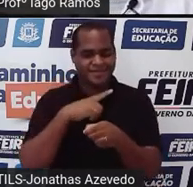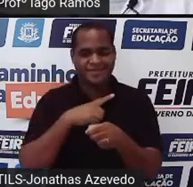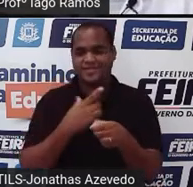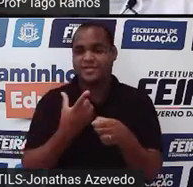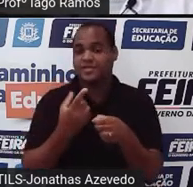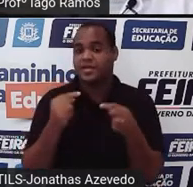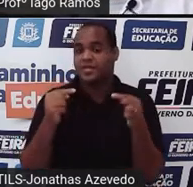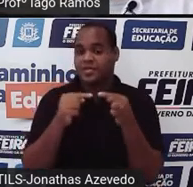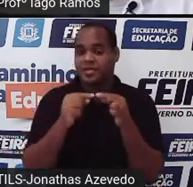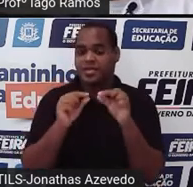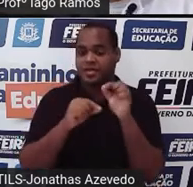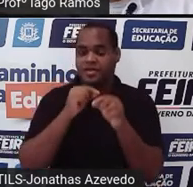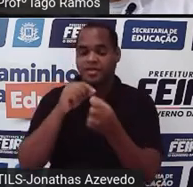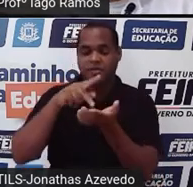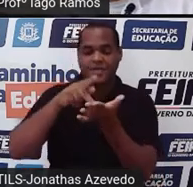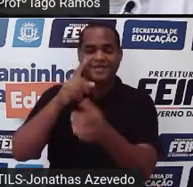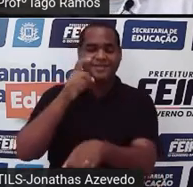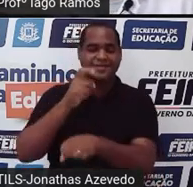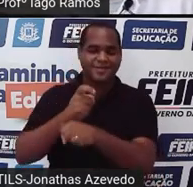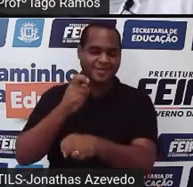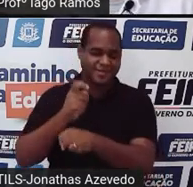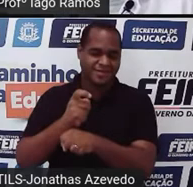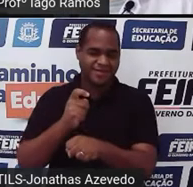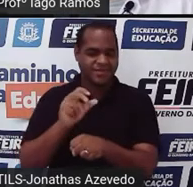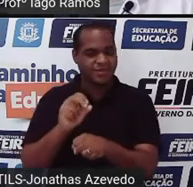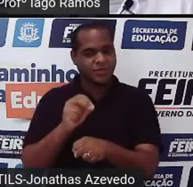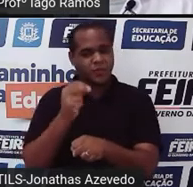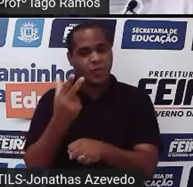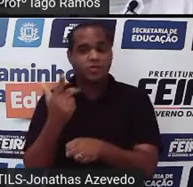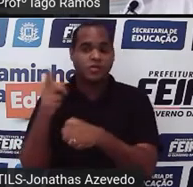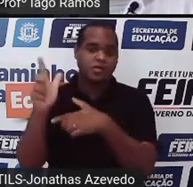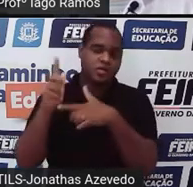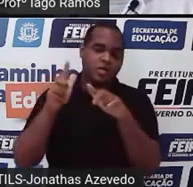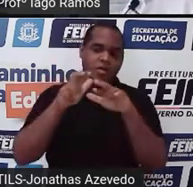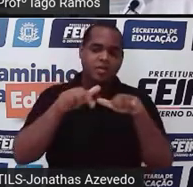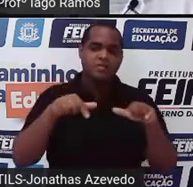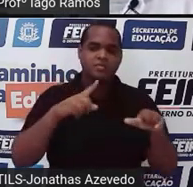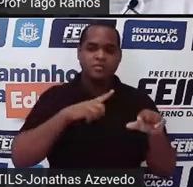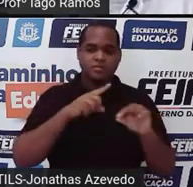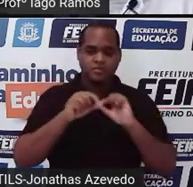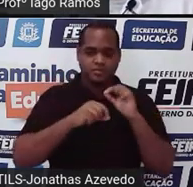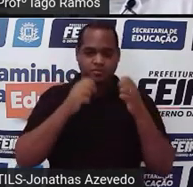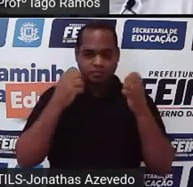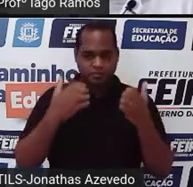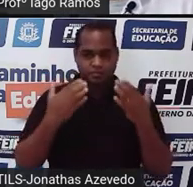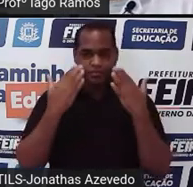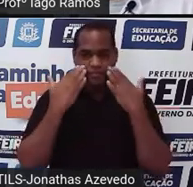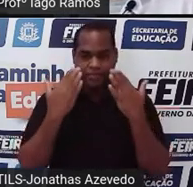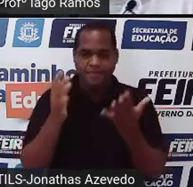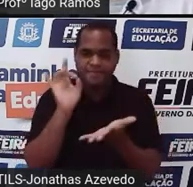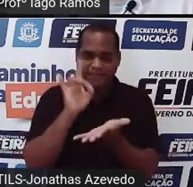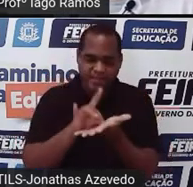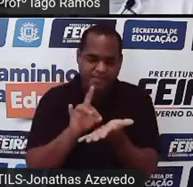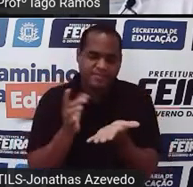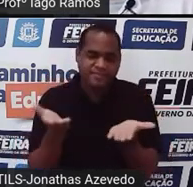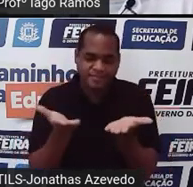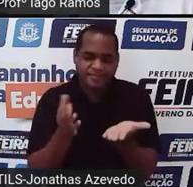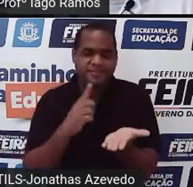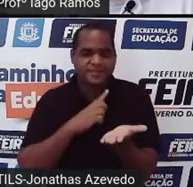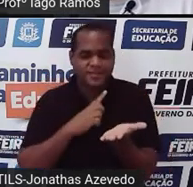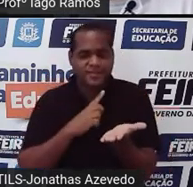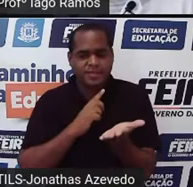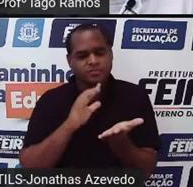de um sólido geométrico ou algo que o represente no mundo real Tá